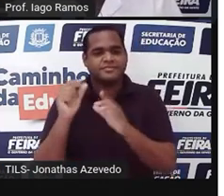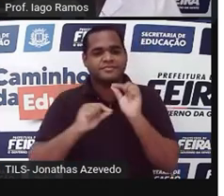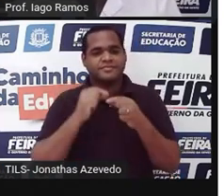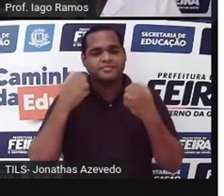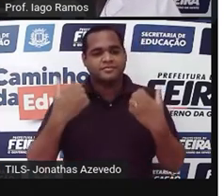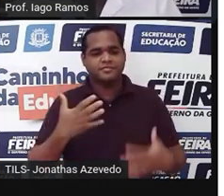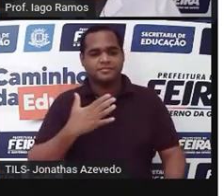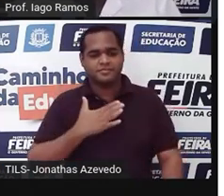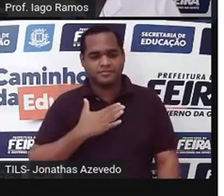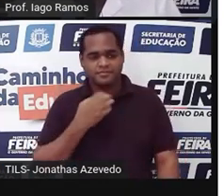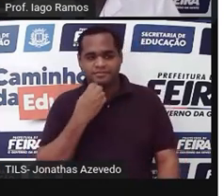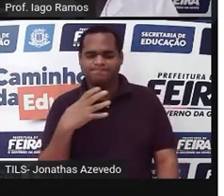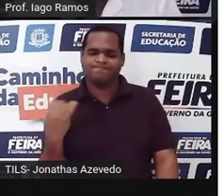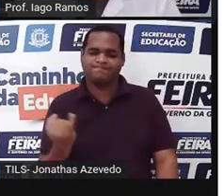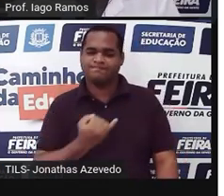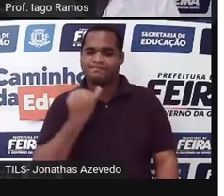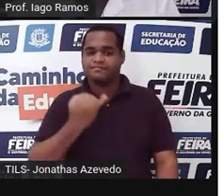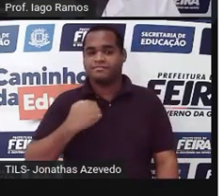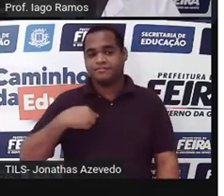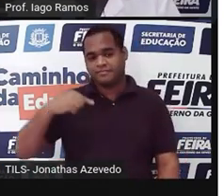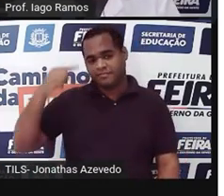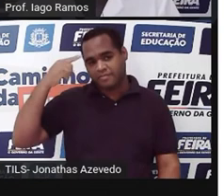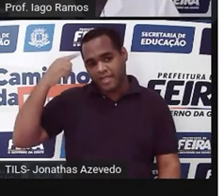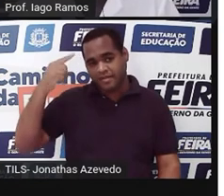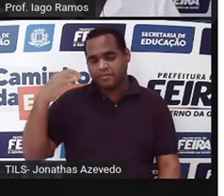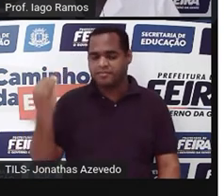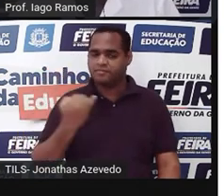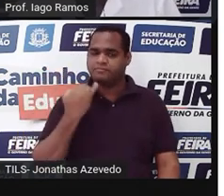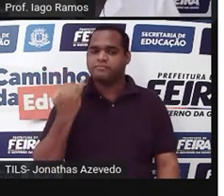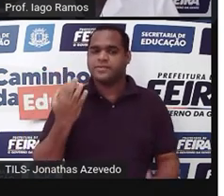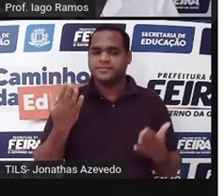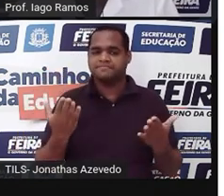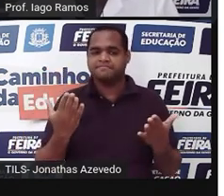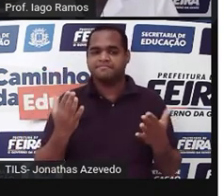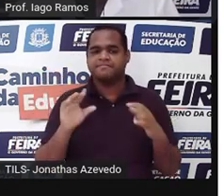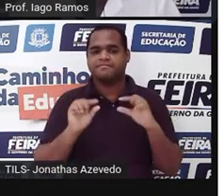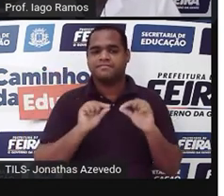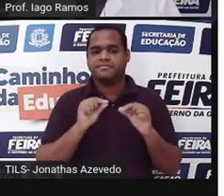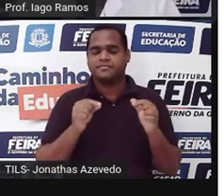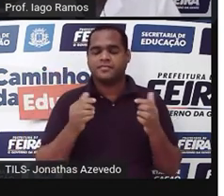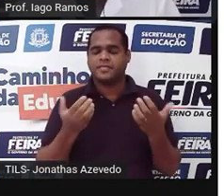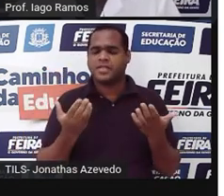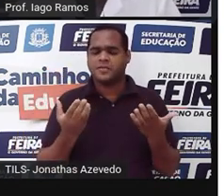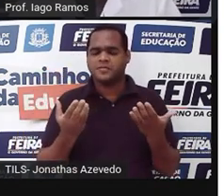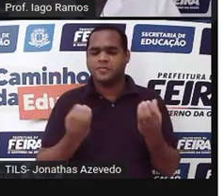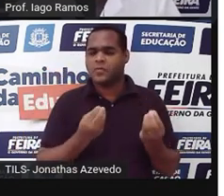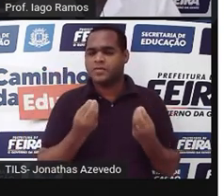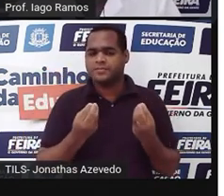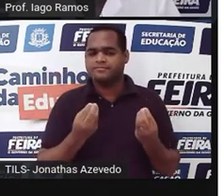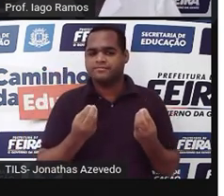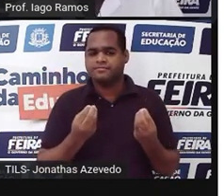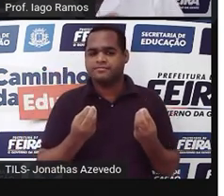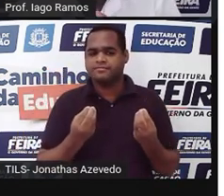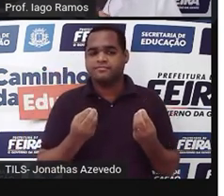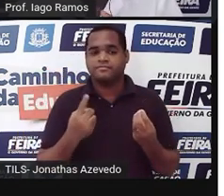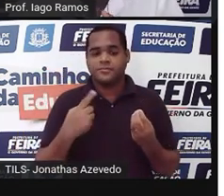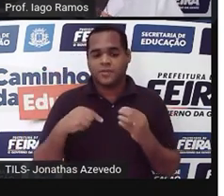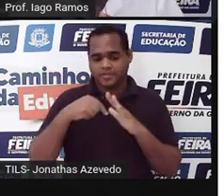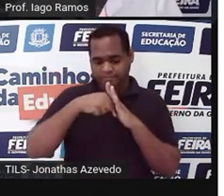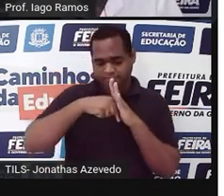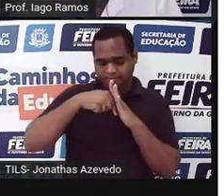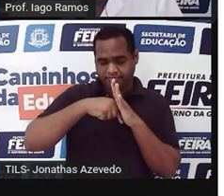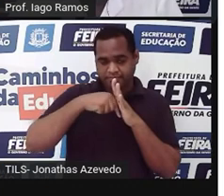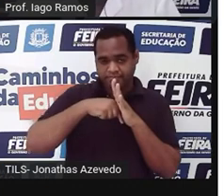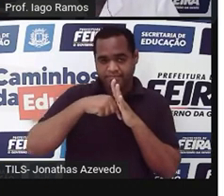porque é muito importante eu penso que seja muito importante é o momento de a gente é nos